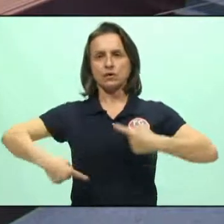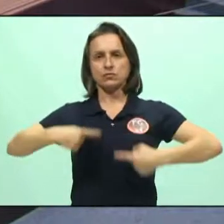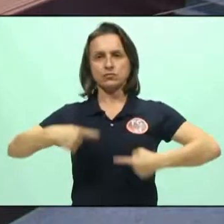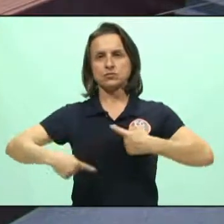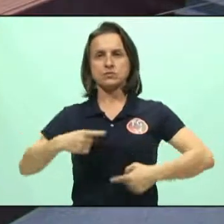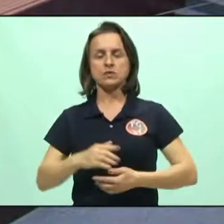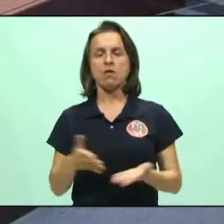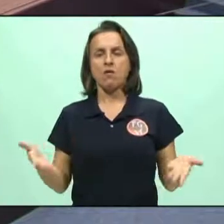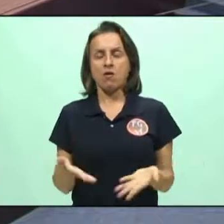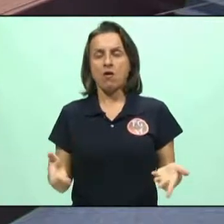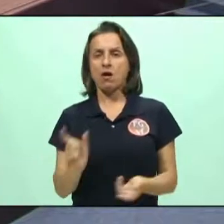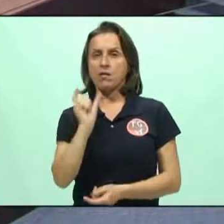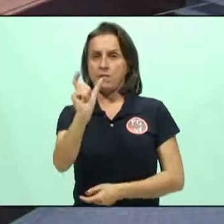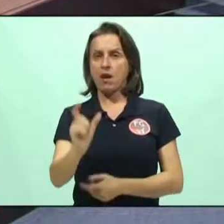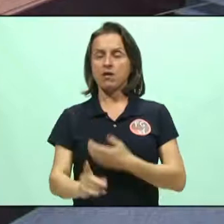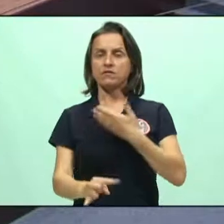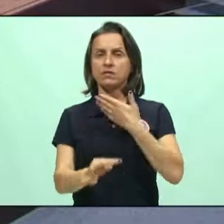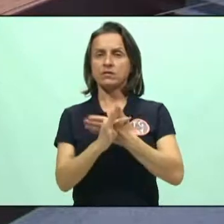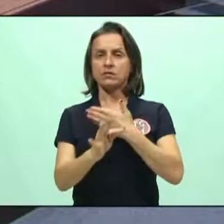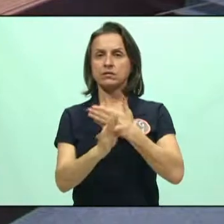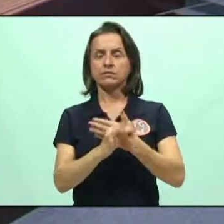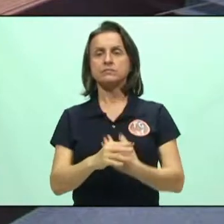da Silva